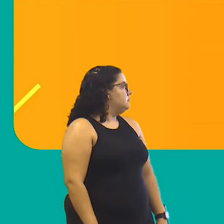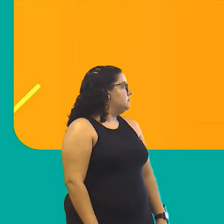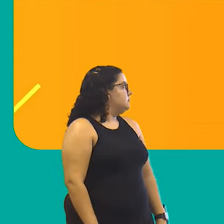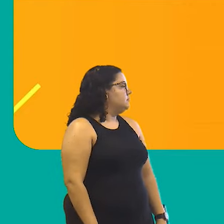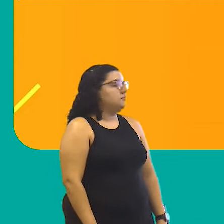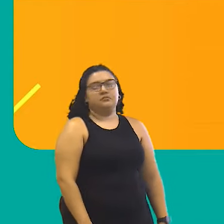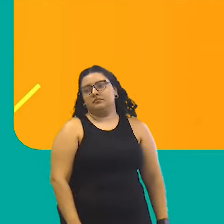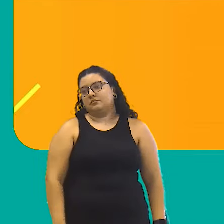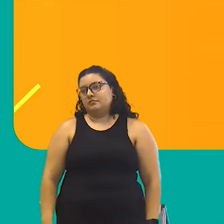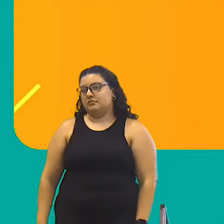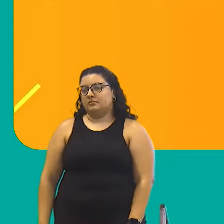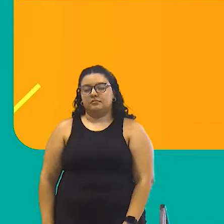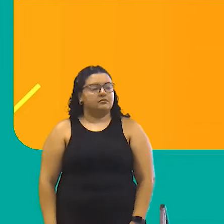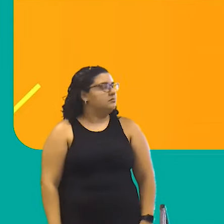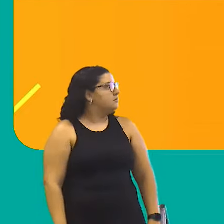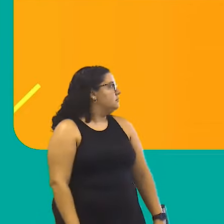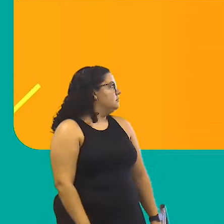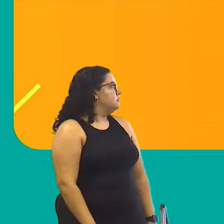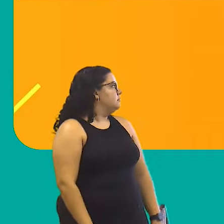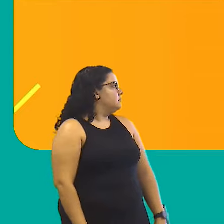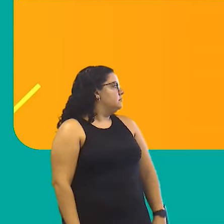Mais menos.